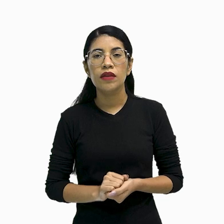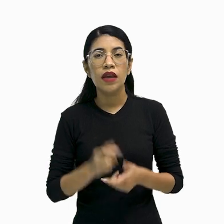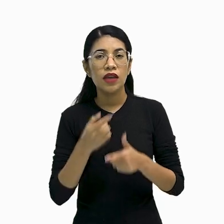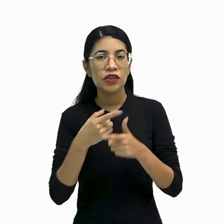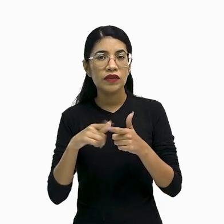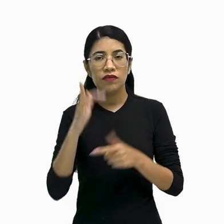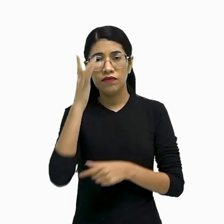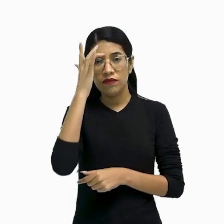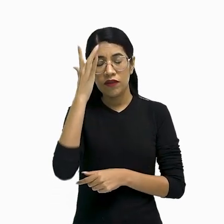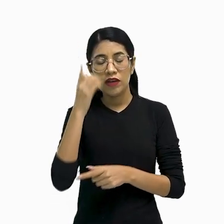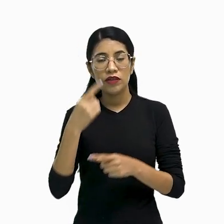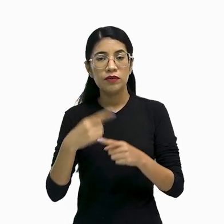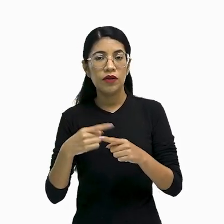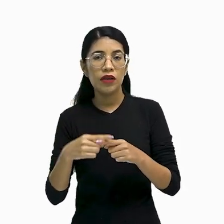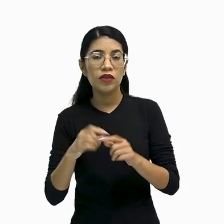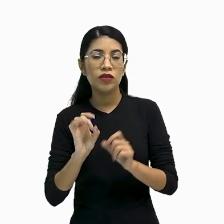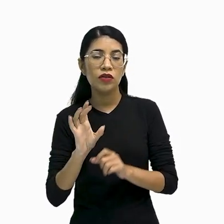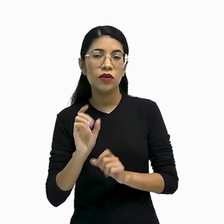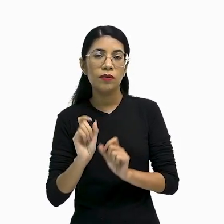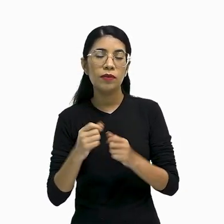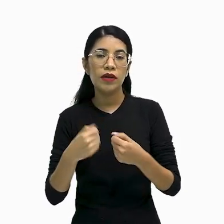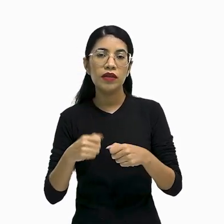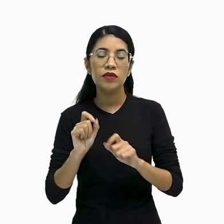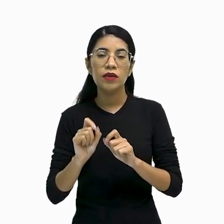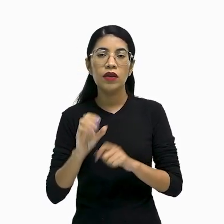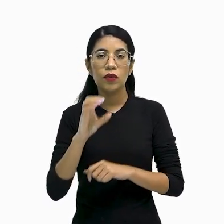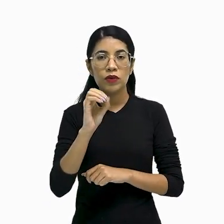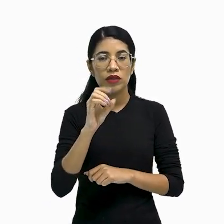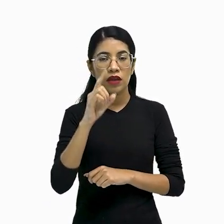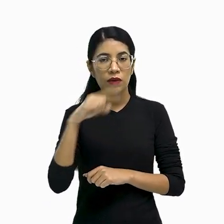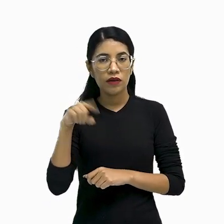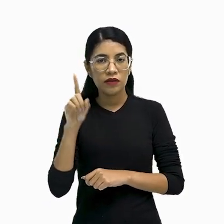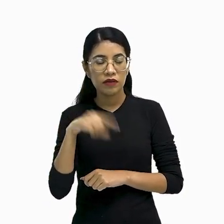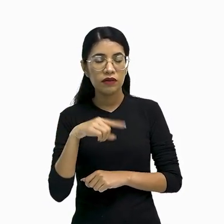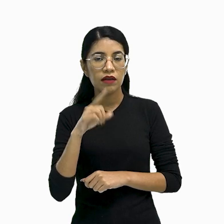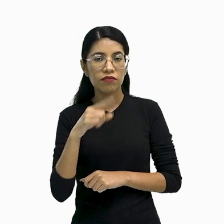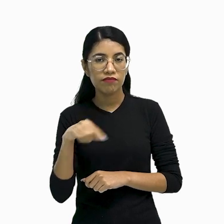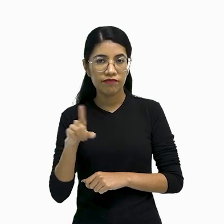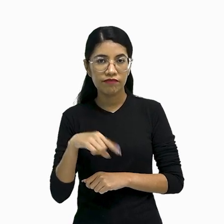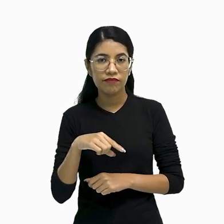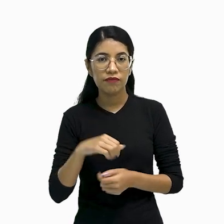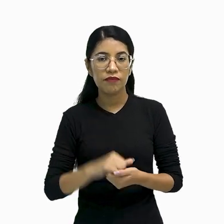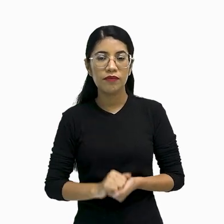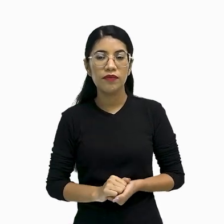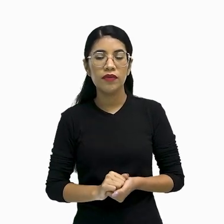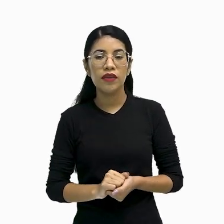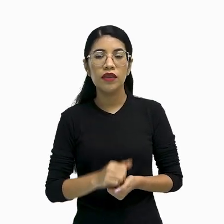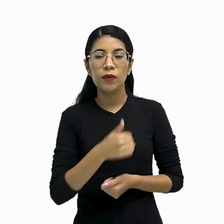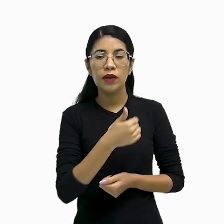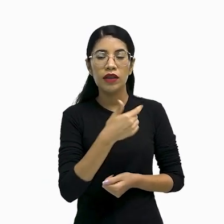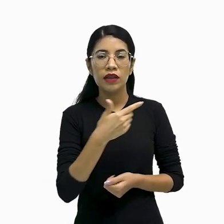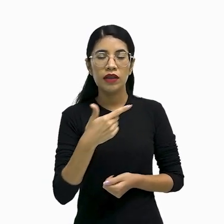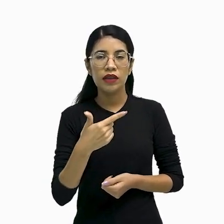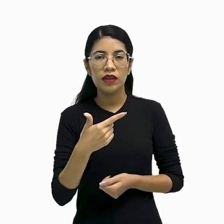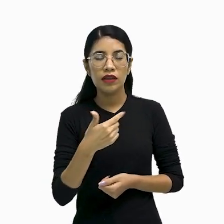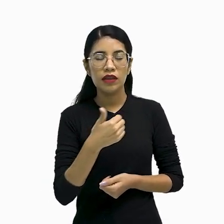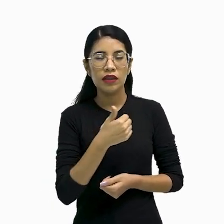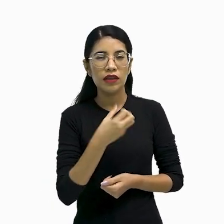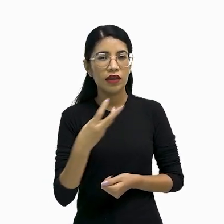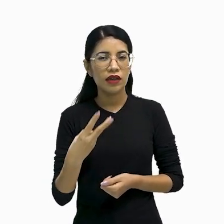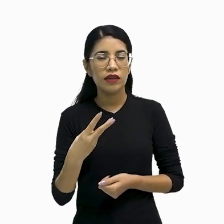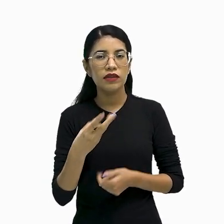centenas é tranquila, né? A gente só elimina os zeros, tá? E o resultado